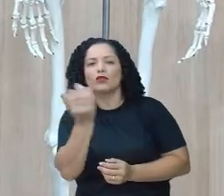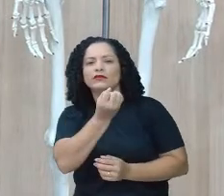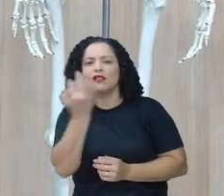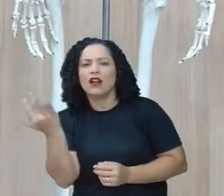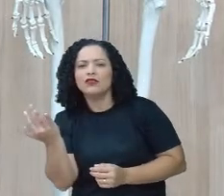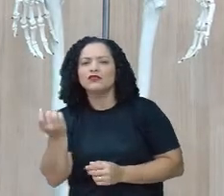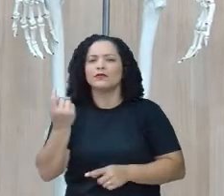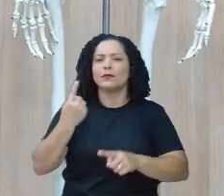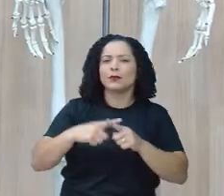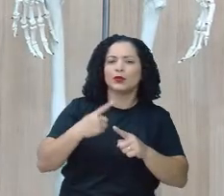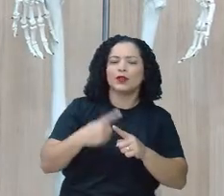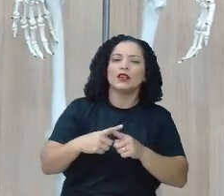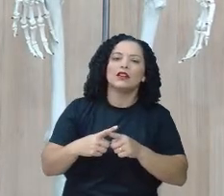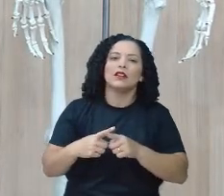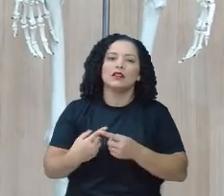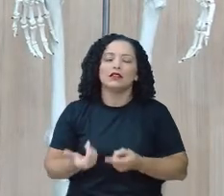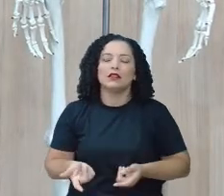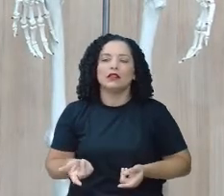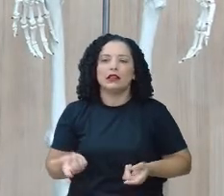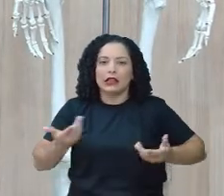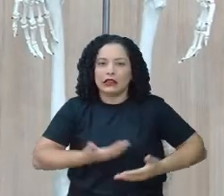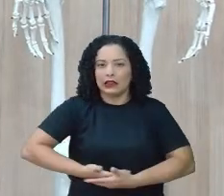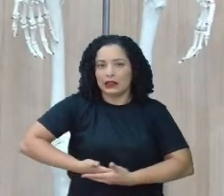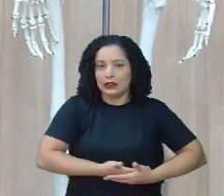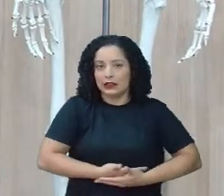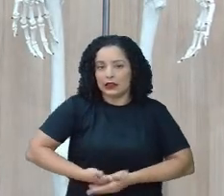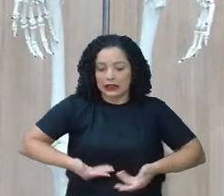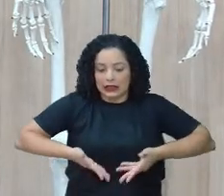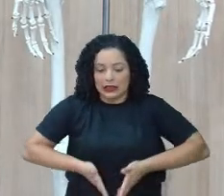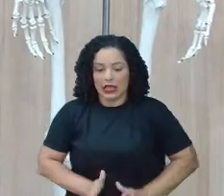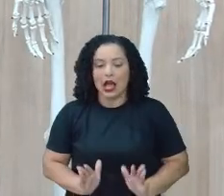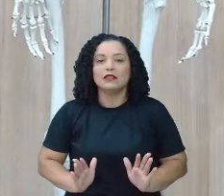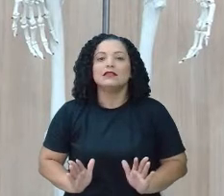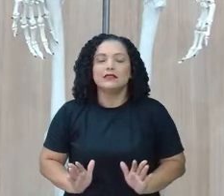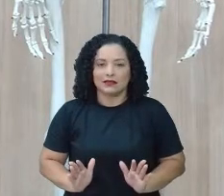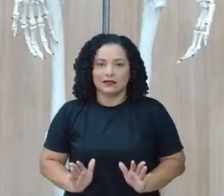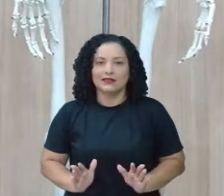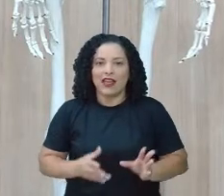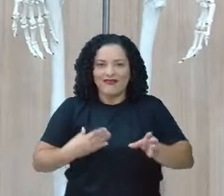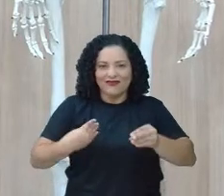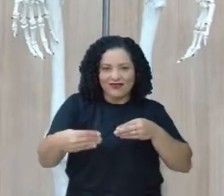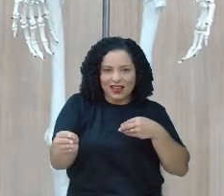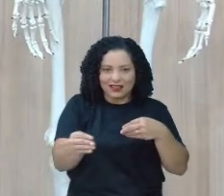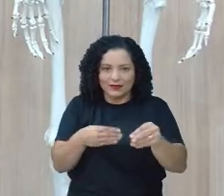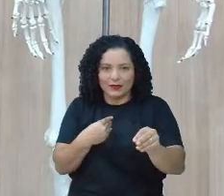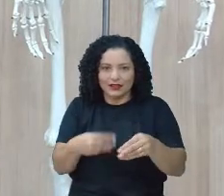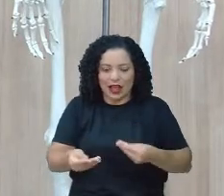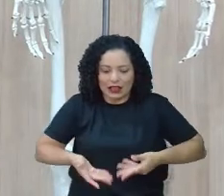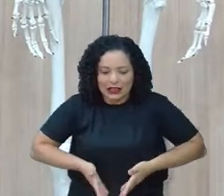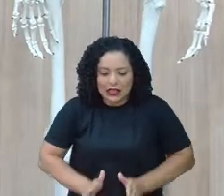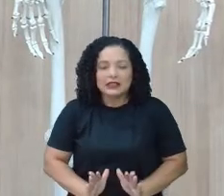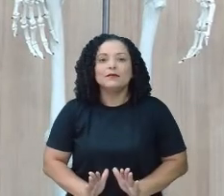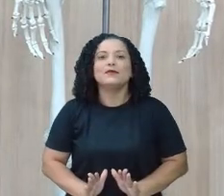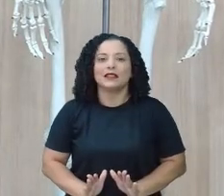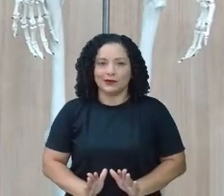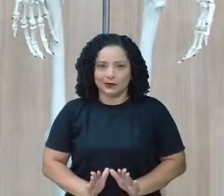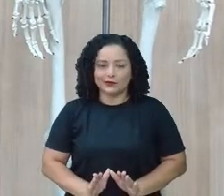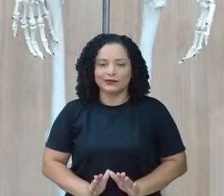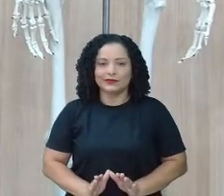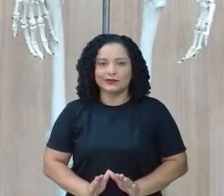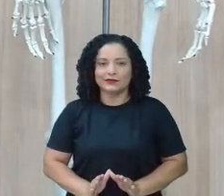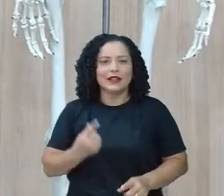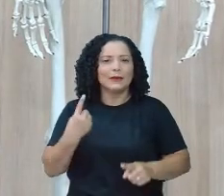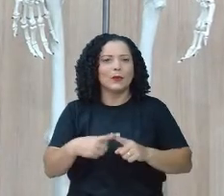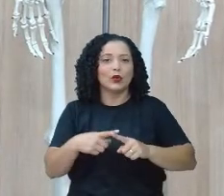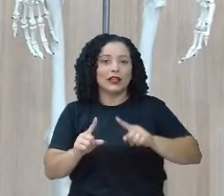que porque na questão de um parto, né, normal, a questão da flexibilidade do nascimento. E porque dentro da